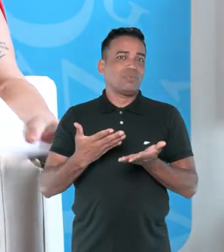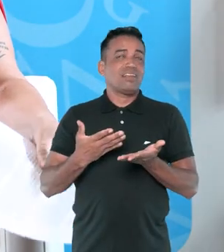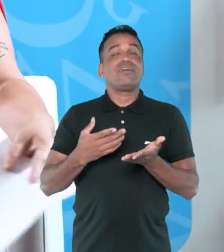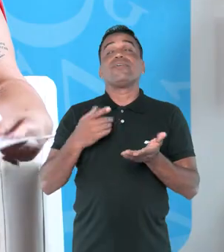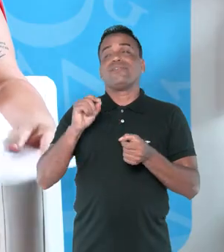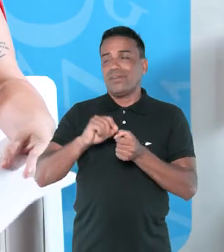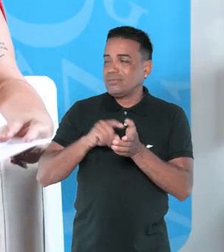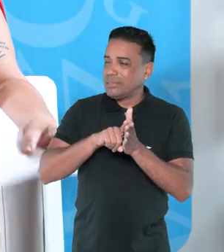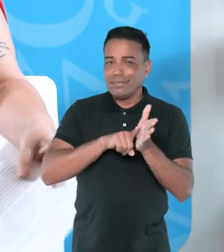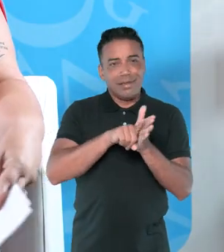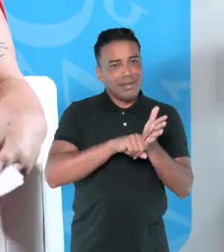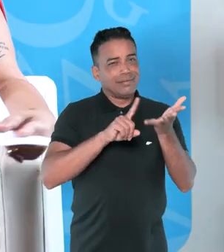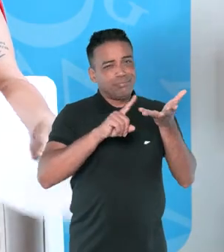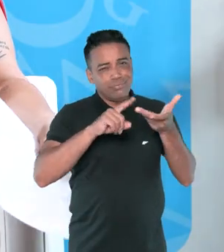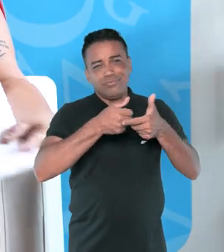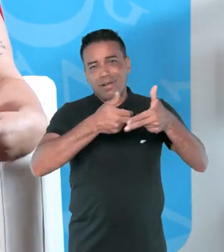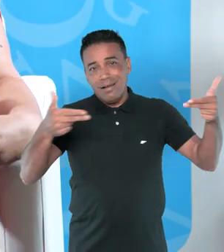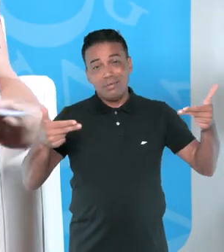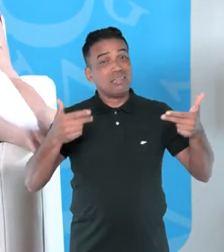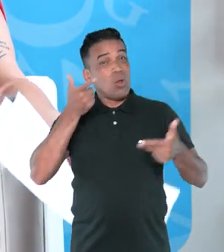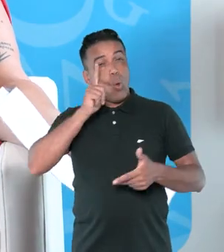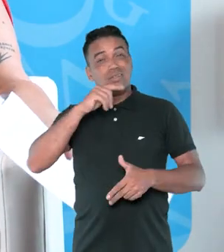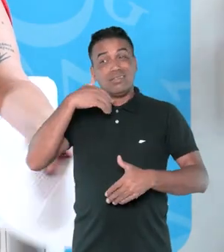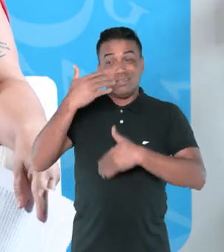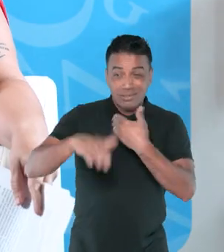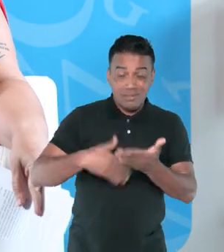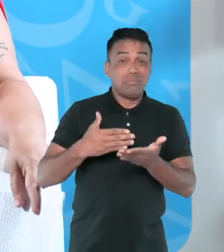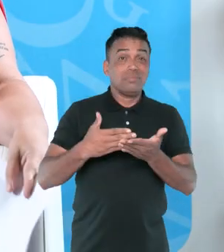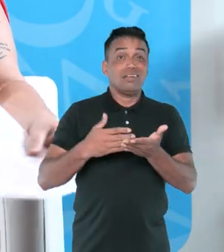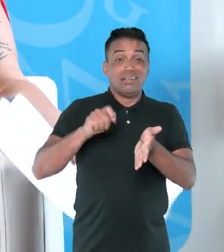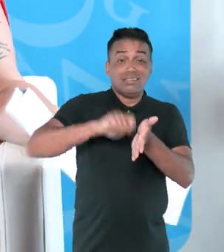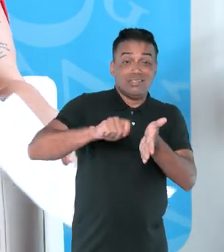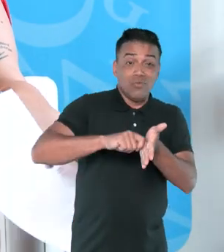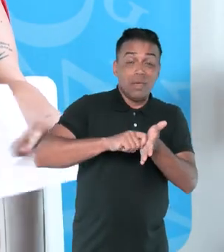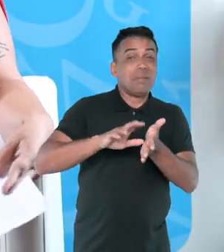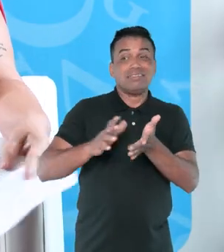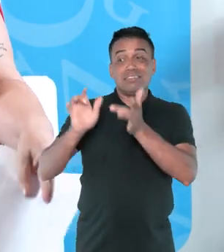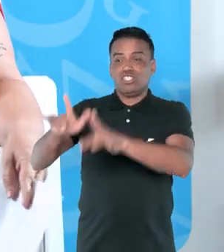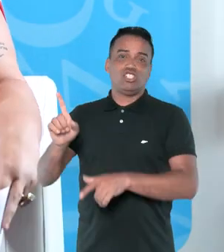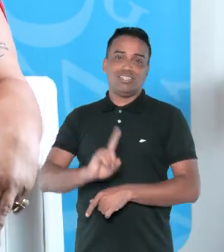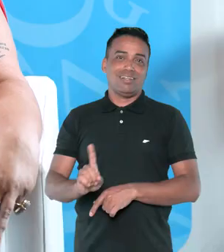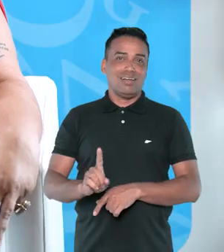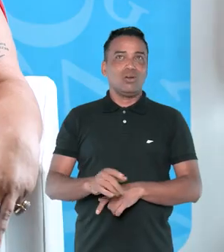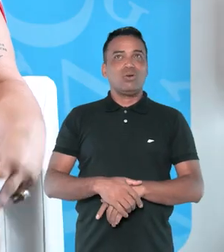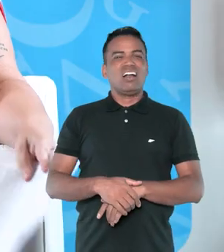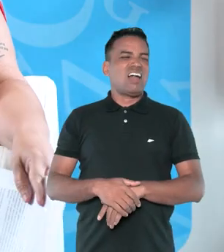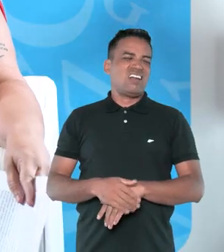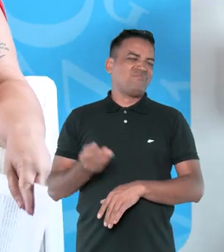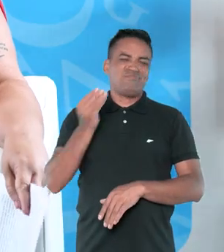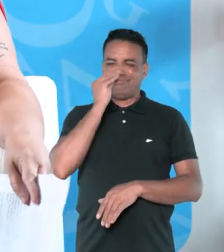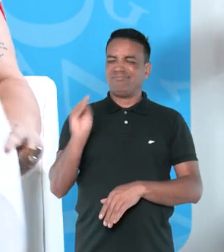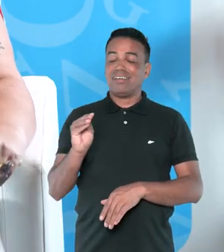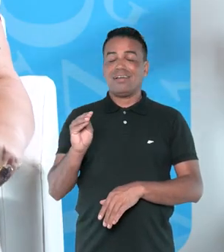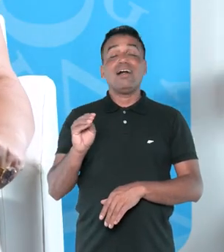de pesquisa e tal, e não consegui desenrolar, mas foi aquela mesma coisa, eu não conseguia desistir. Eu disse, isso aqui não vai dar em nada. Aí dava 2 dias, eu vou ver de novo, vou ler de